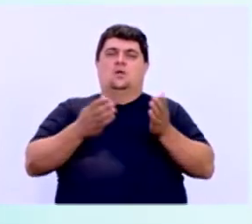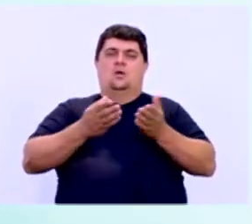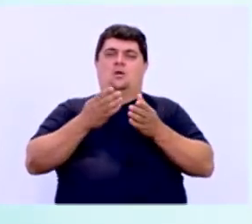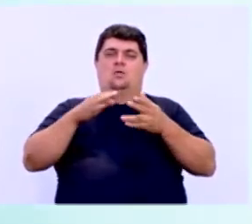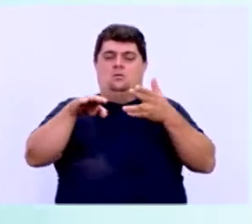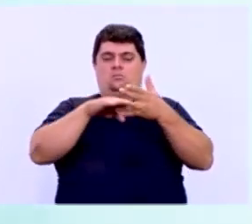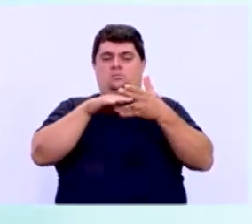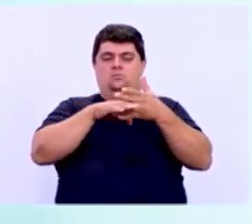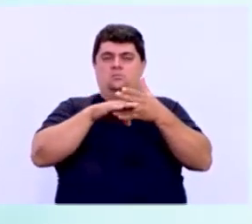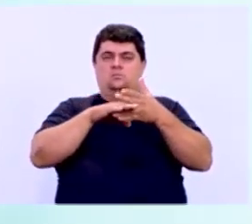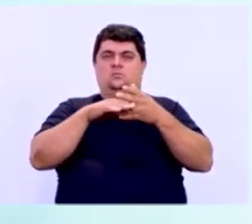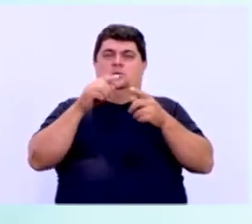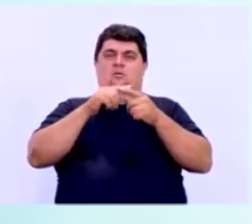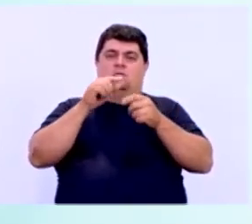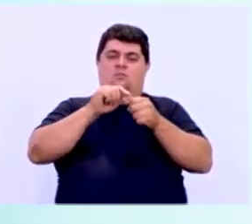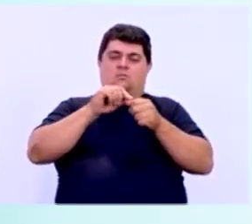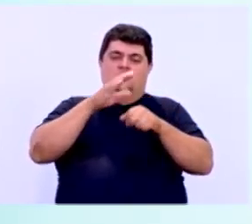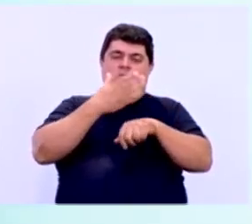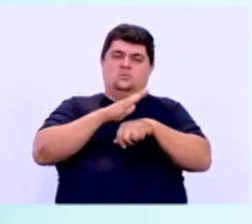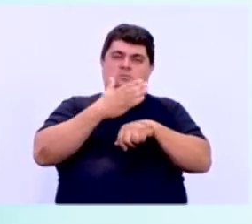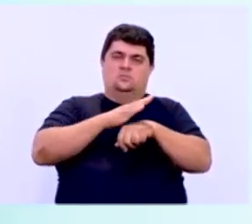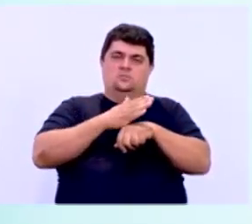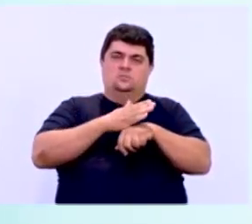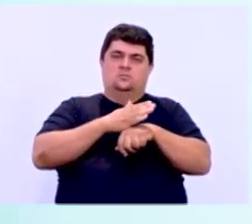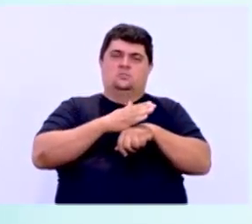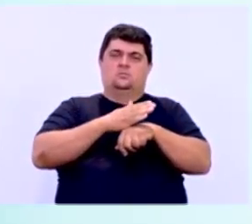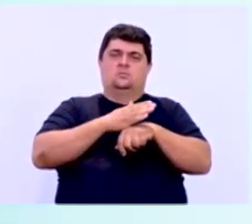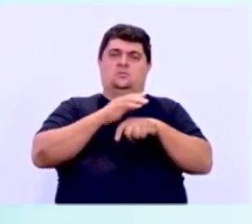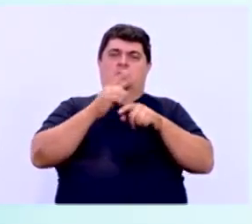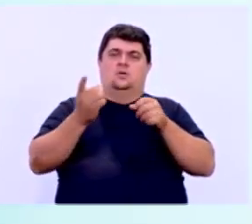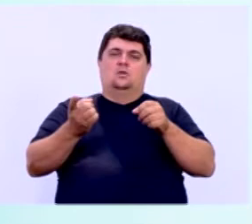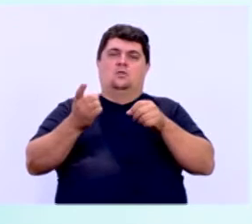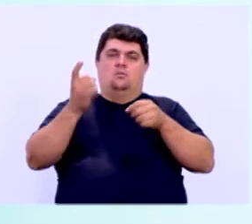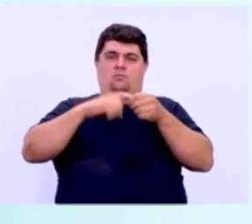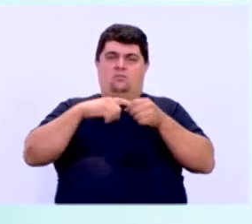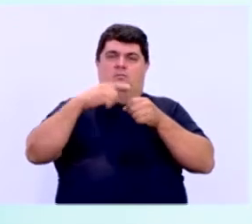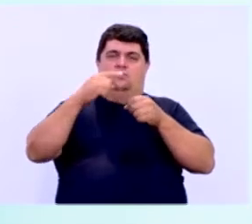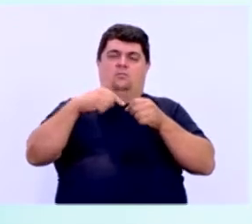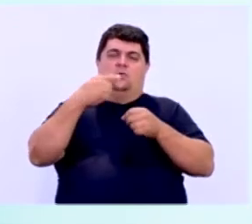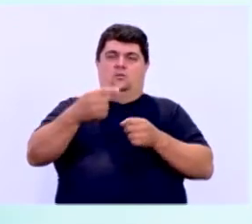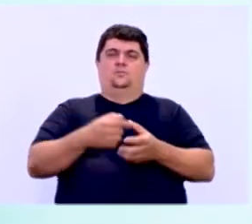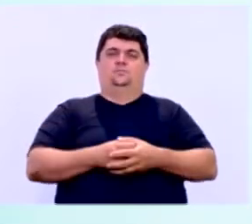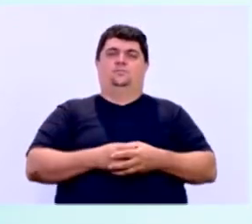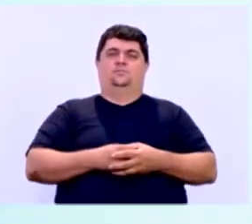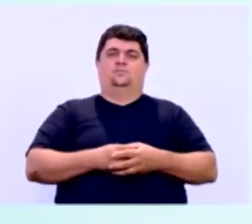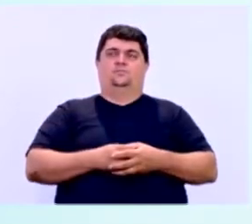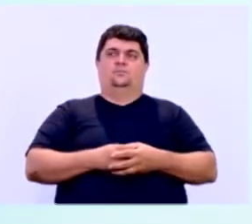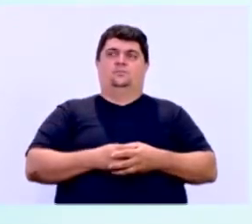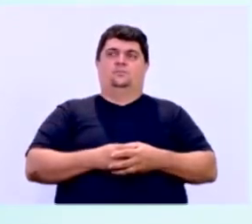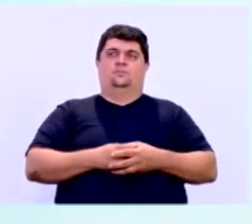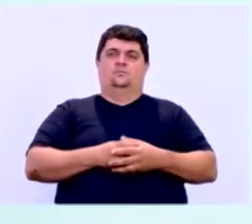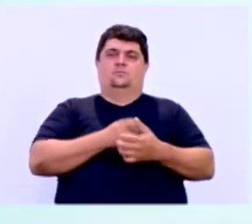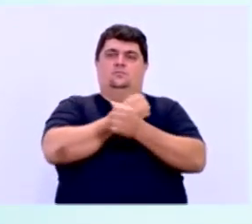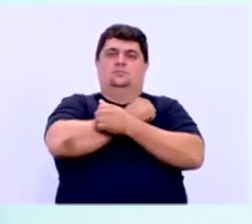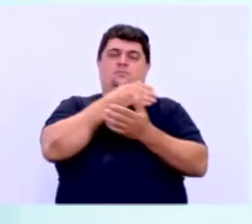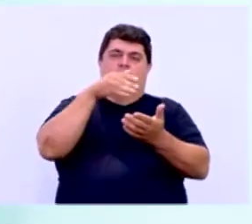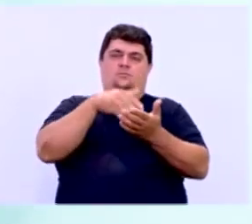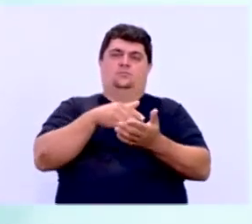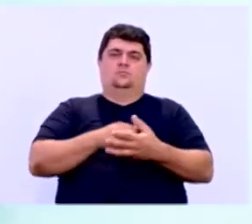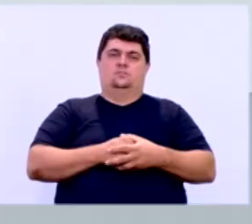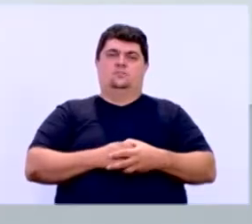um intervalo para a execução da nossa atividade de sala e daqui a pouco nós retornaremos. Um abraço, até daqui a pouco,